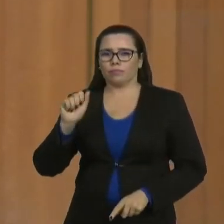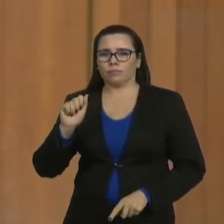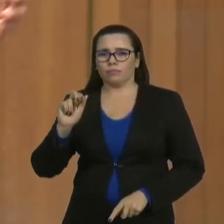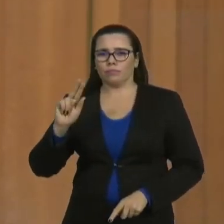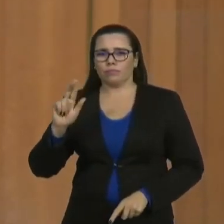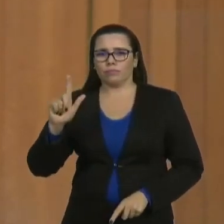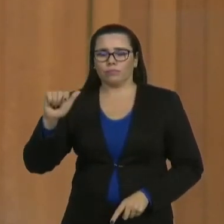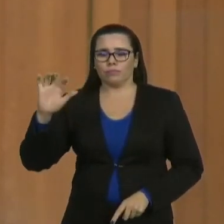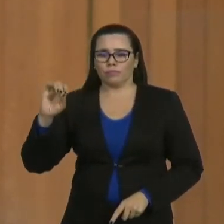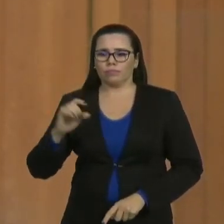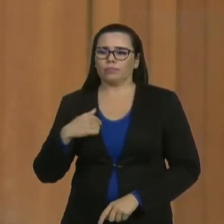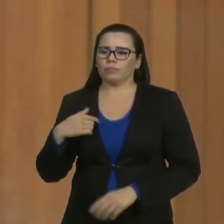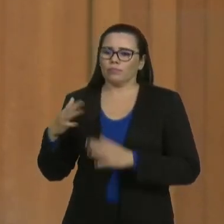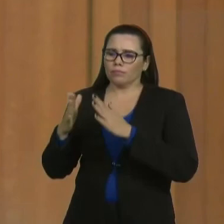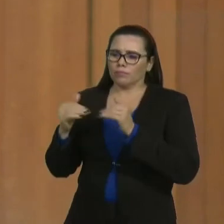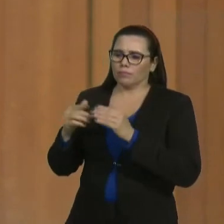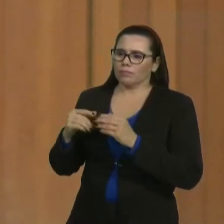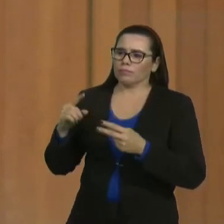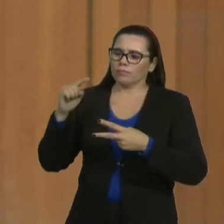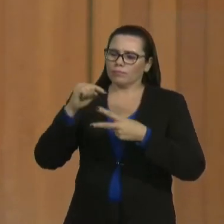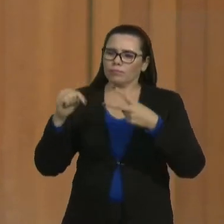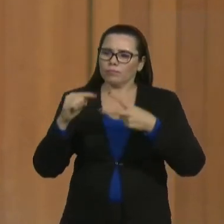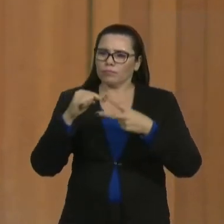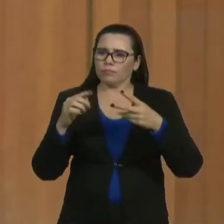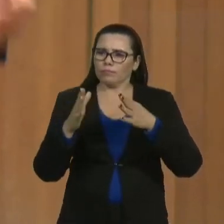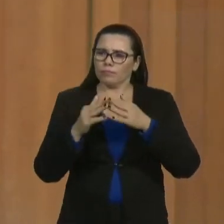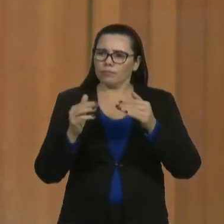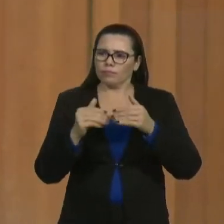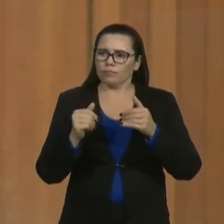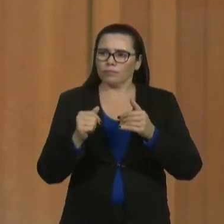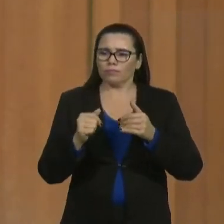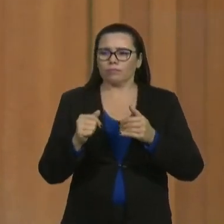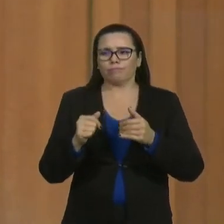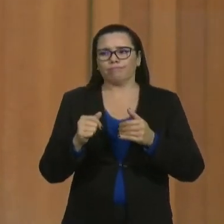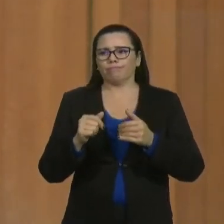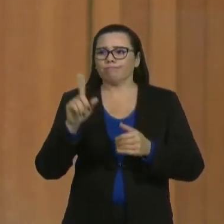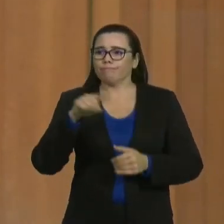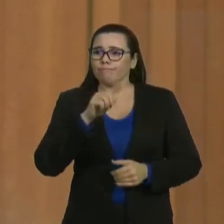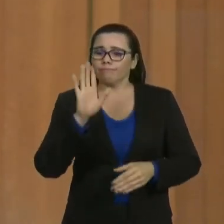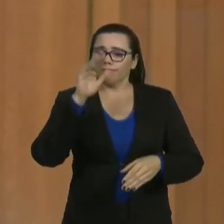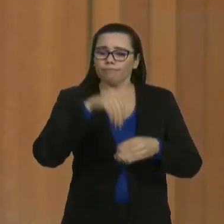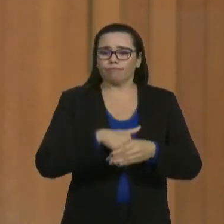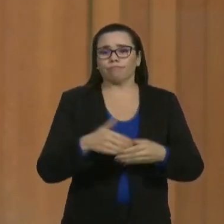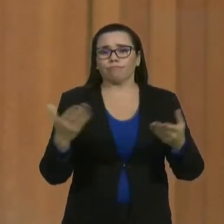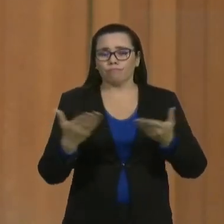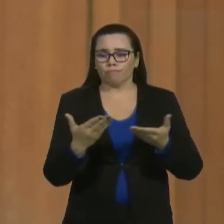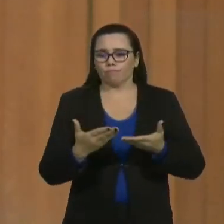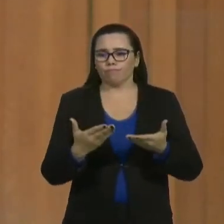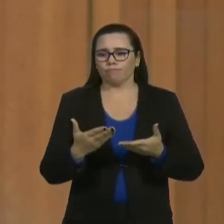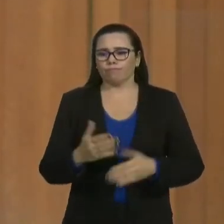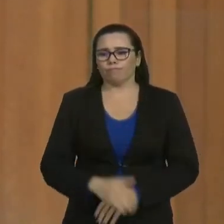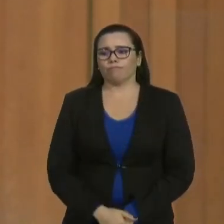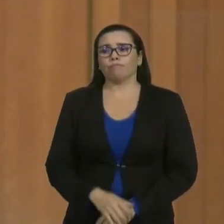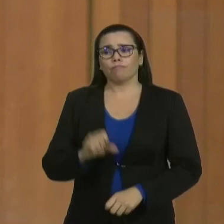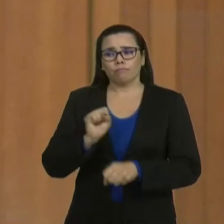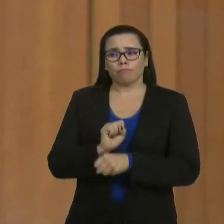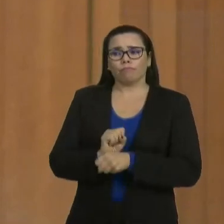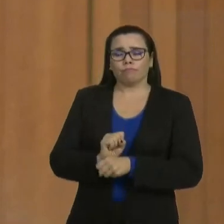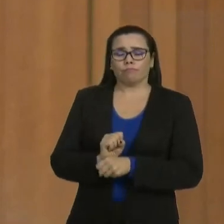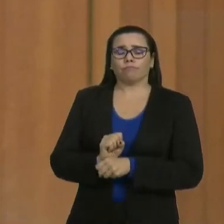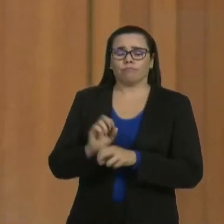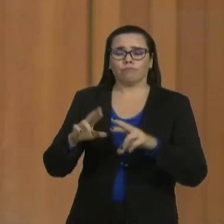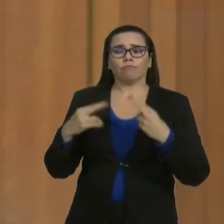votação desses 2 requerimentos para a próxima quinta-feira, aguardando o desdobramento dessa reunião amanhã. Funcionários da